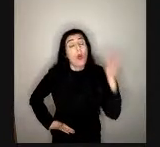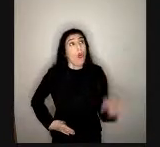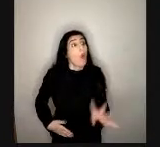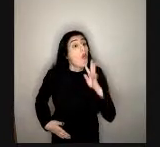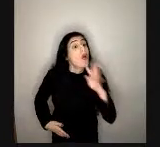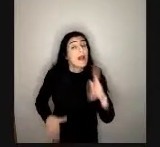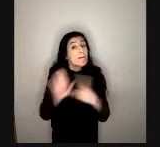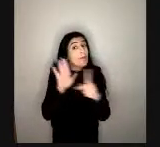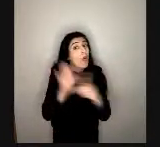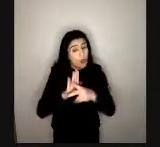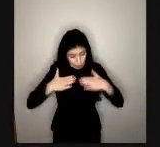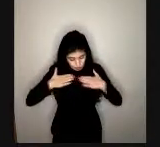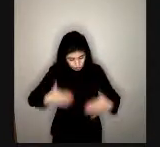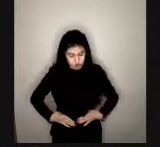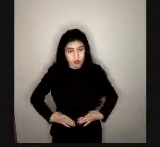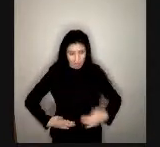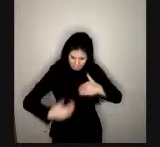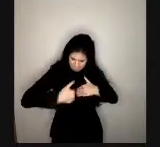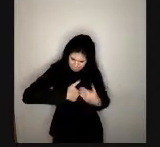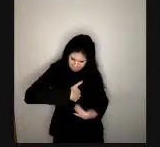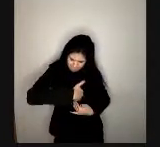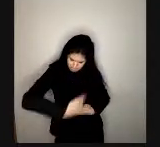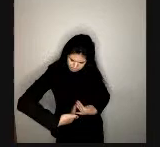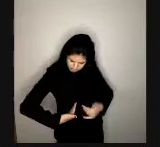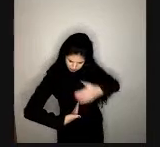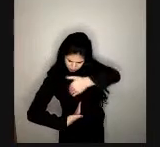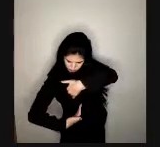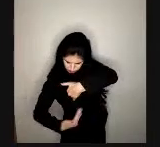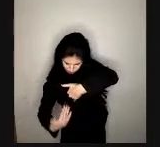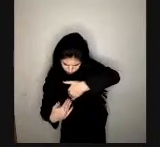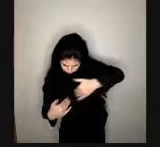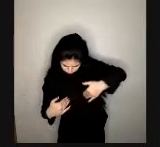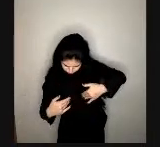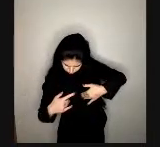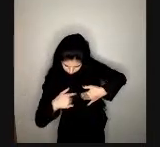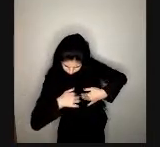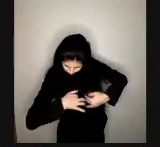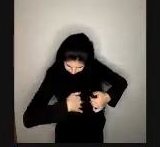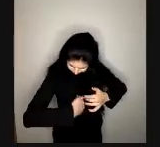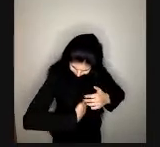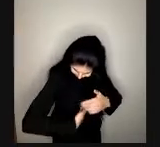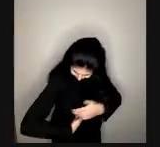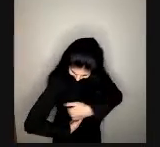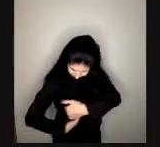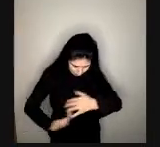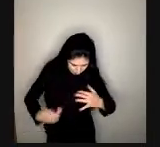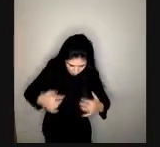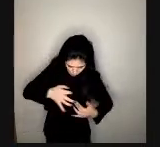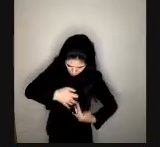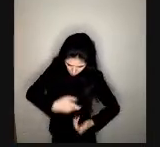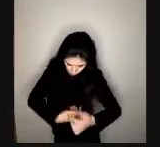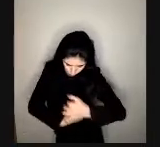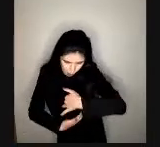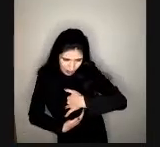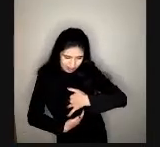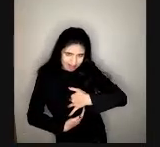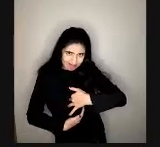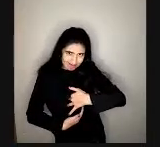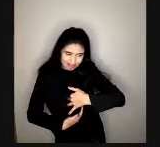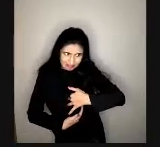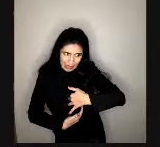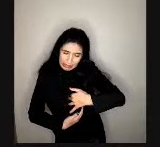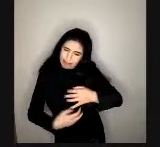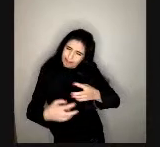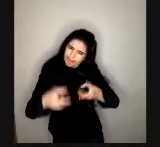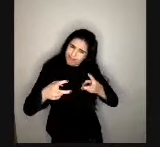conhece, se ela faz, ela pode perceber coisas que não deu tempo de o médico ver ainda. Então,